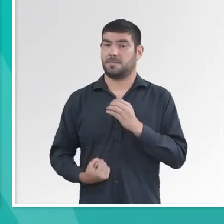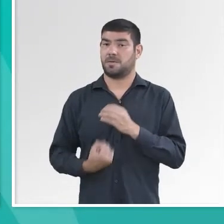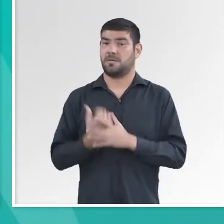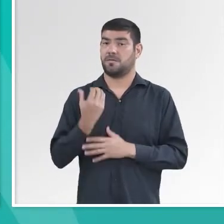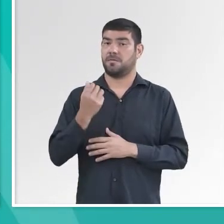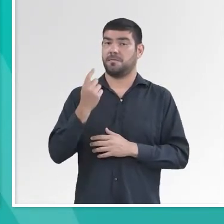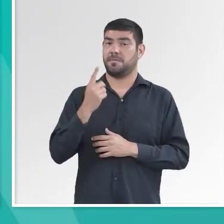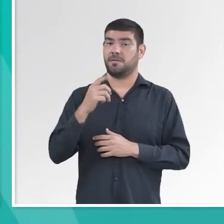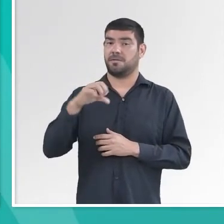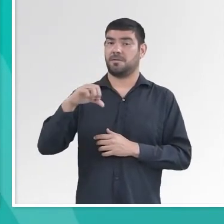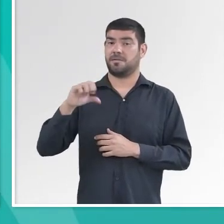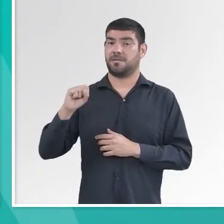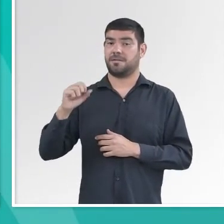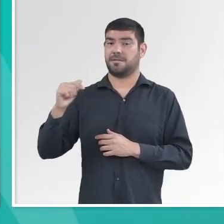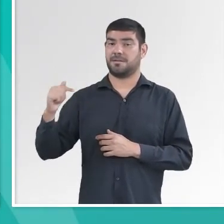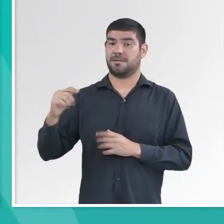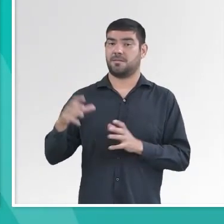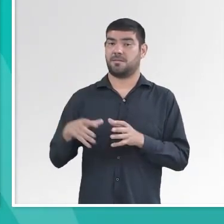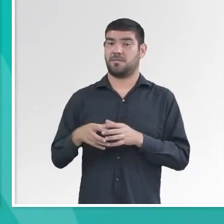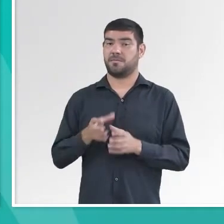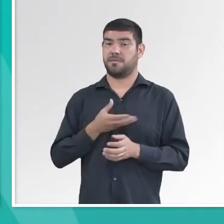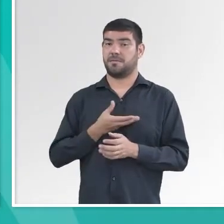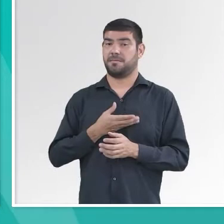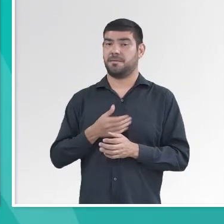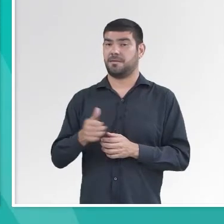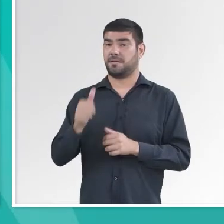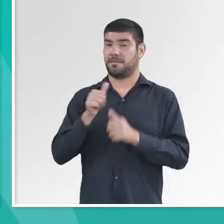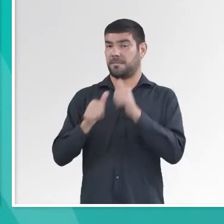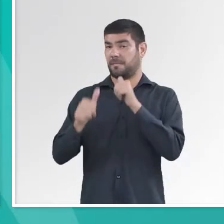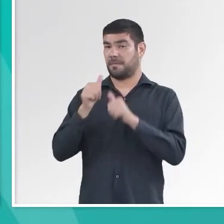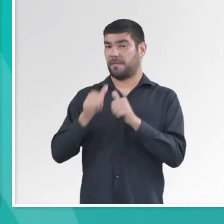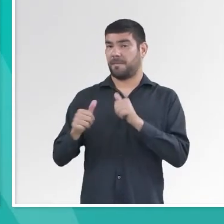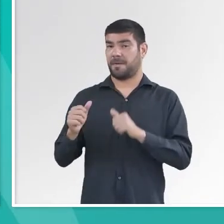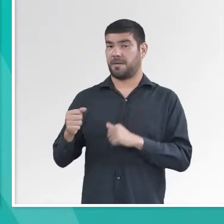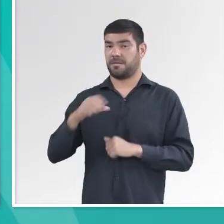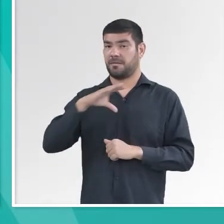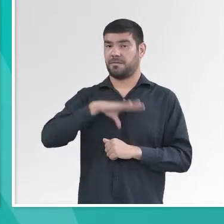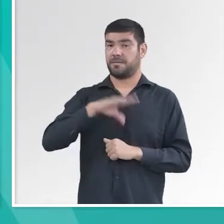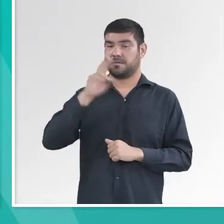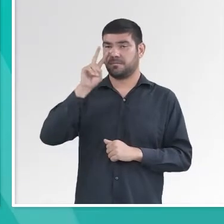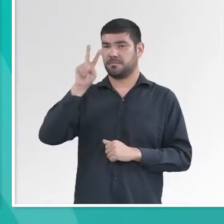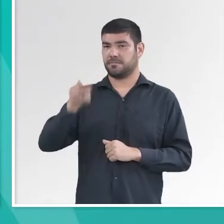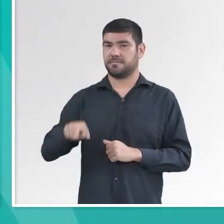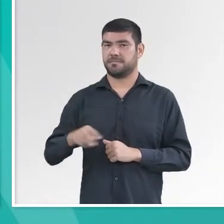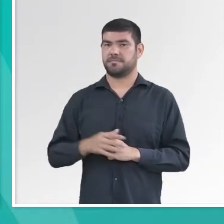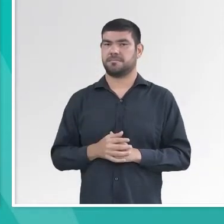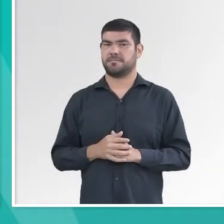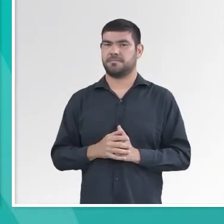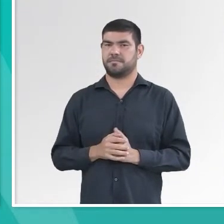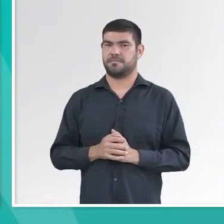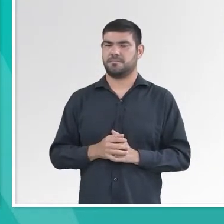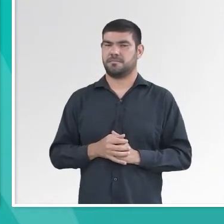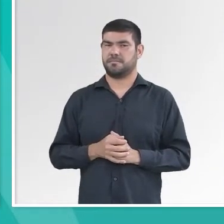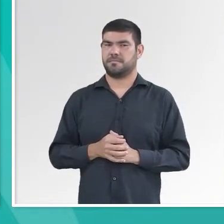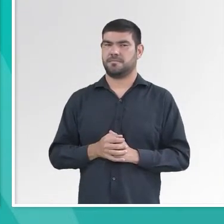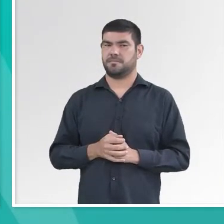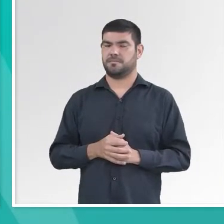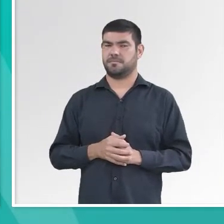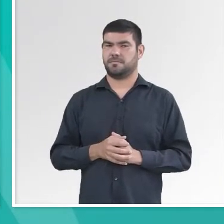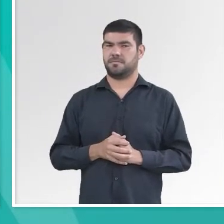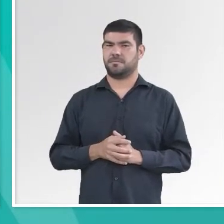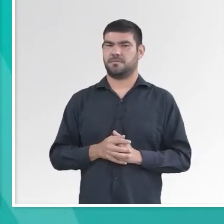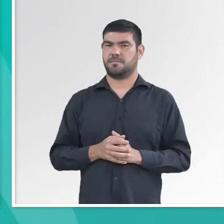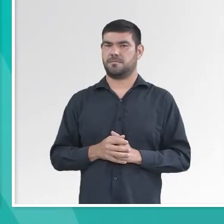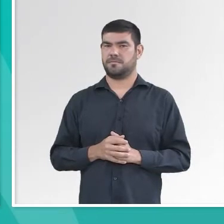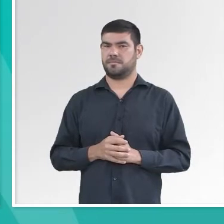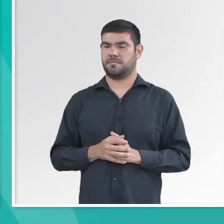1987 por um grupo de amigos frequentadores do Bar do Armando, na rua 10 de julho do centro da cidade de Manaus, e se destacou